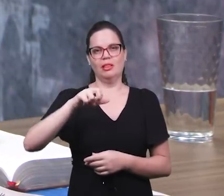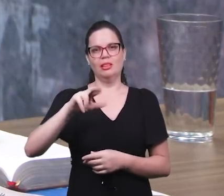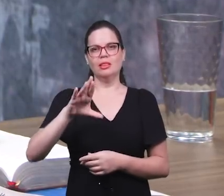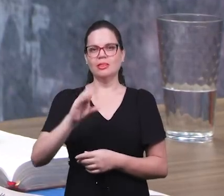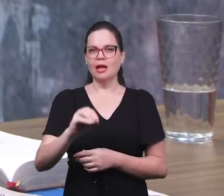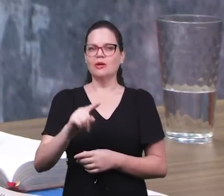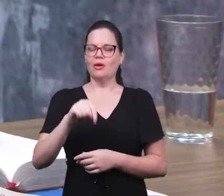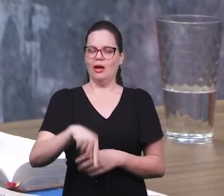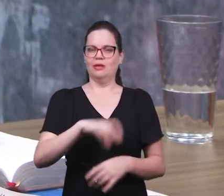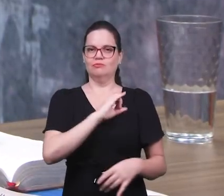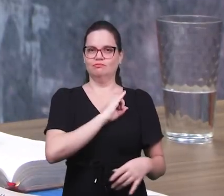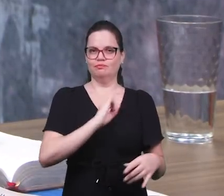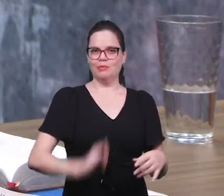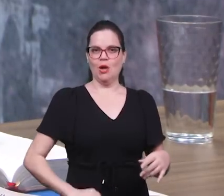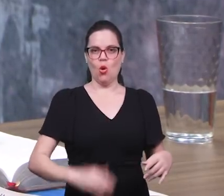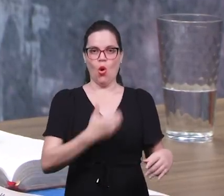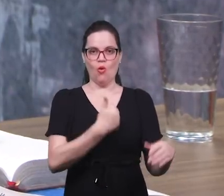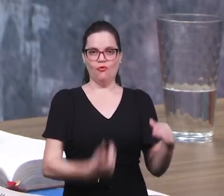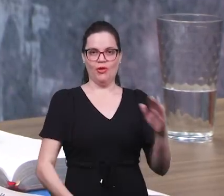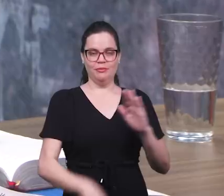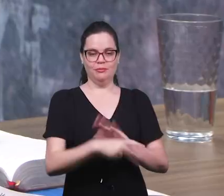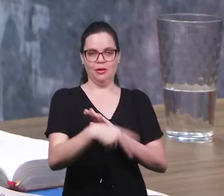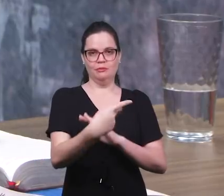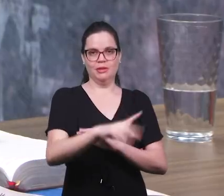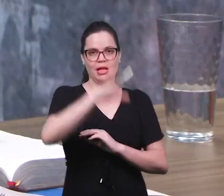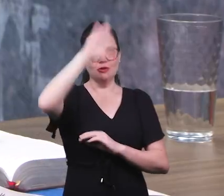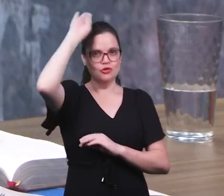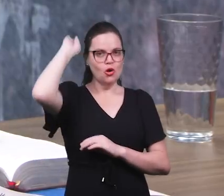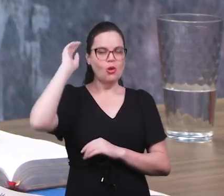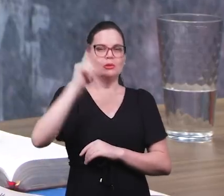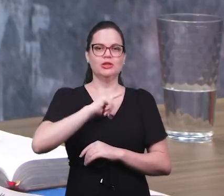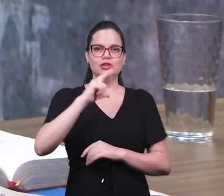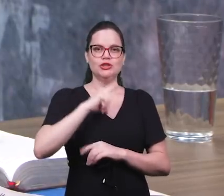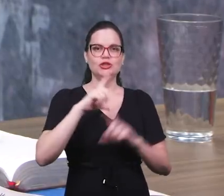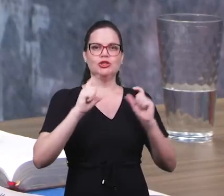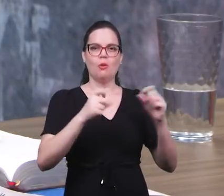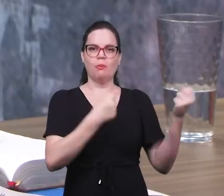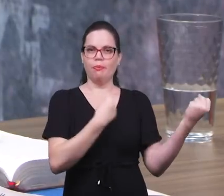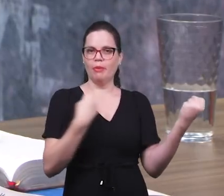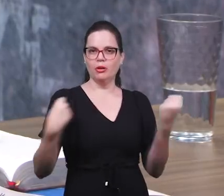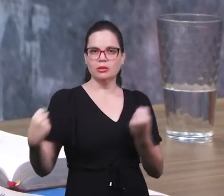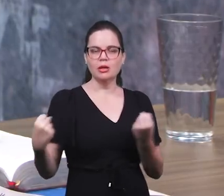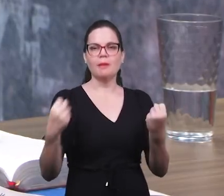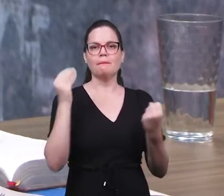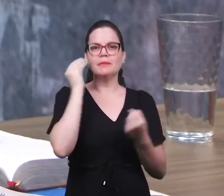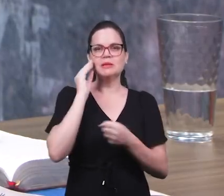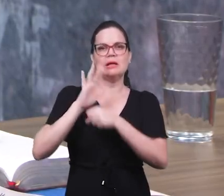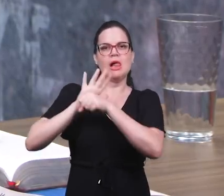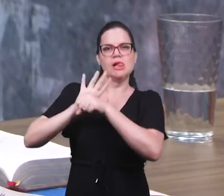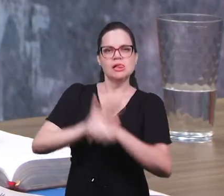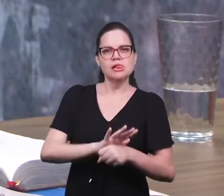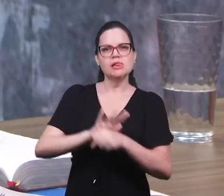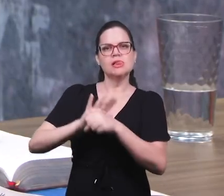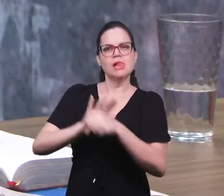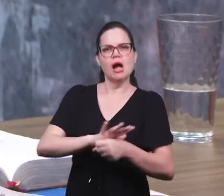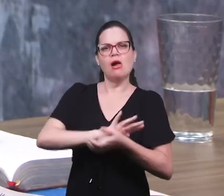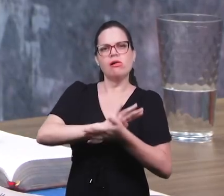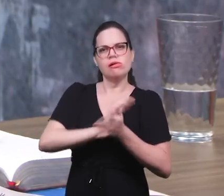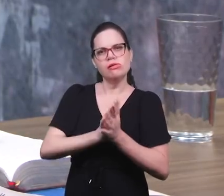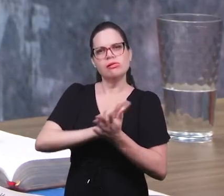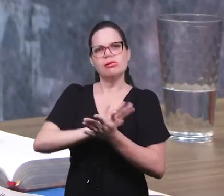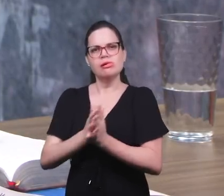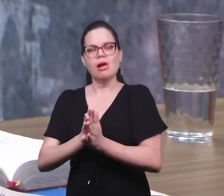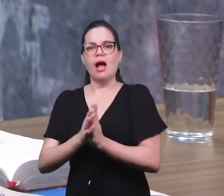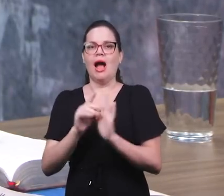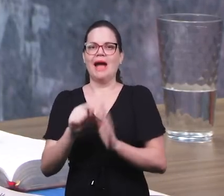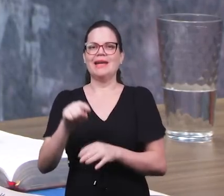que enfrentava um movimento ali nos bastidores do poder, até para derrubá-lo, ele vai usar essa questão do conflito